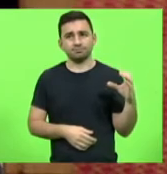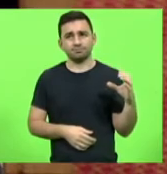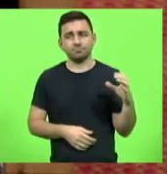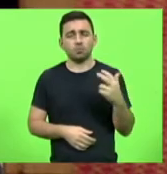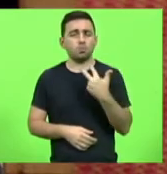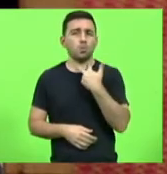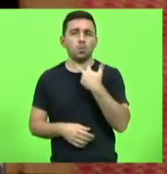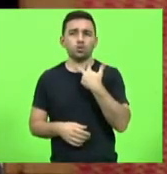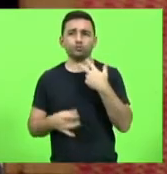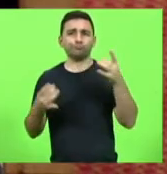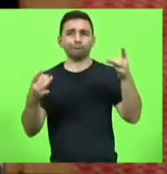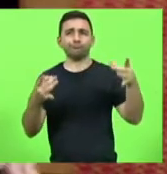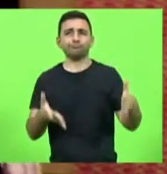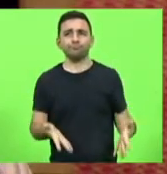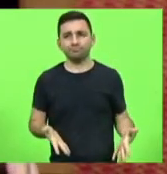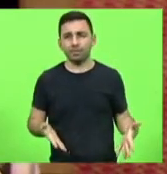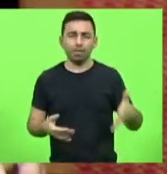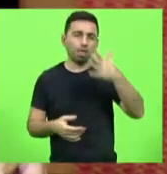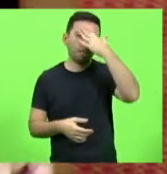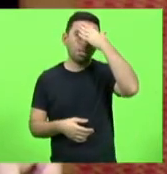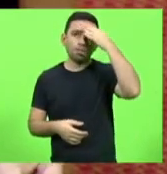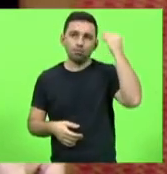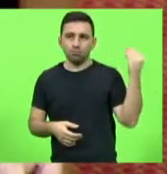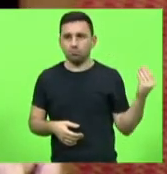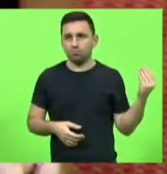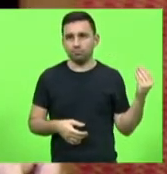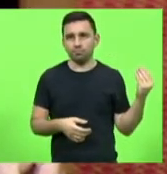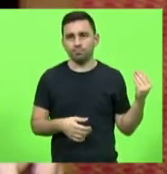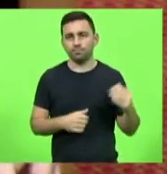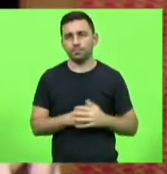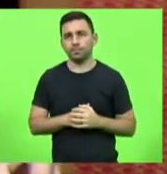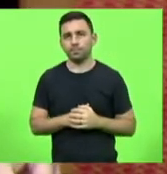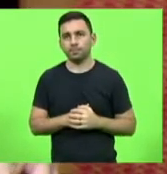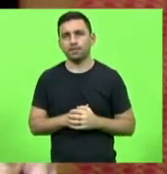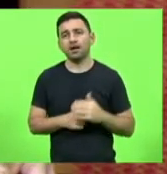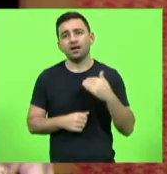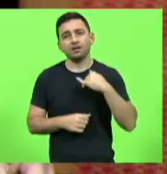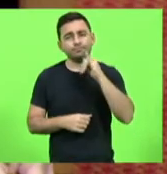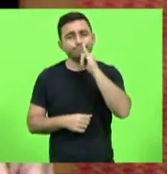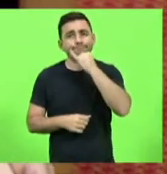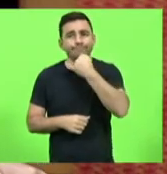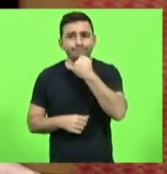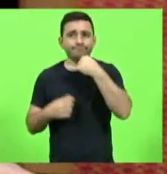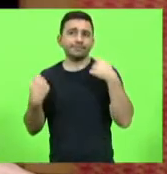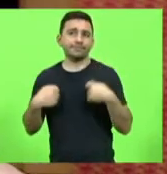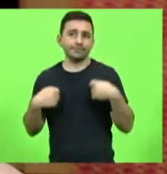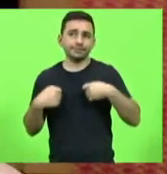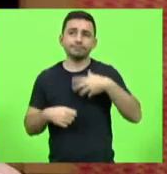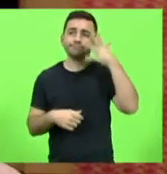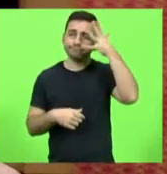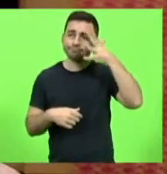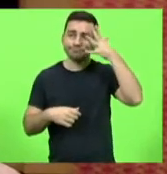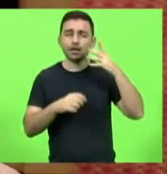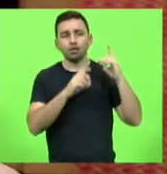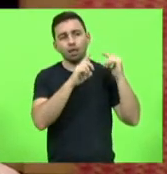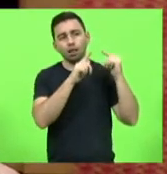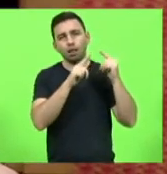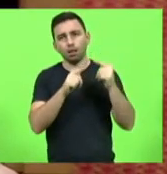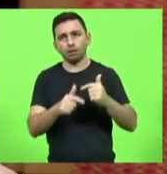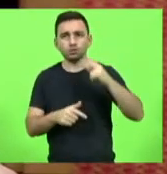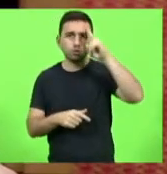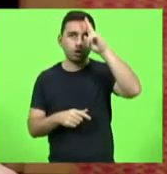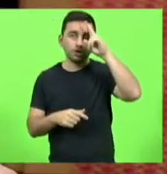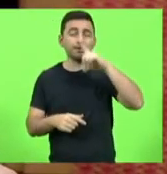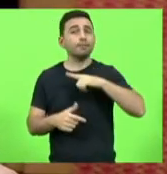forma esquecida. Então, eu lamento, tinha que fazer esse histórico, e com um problema